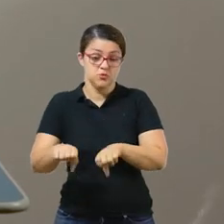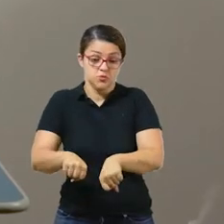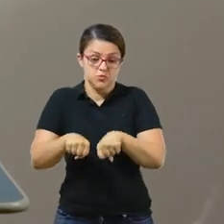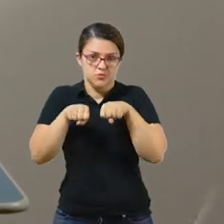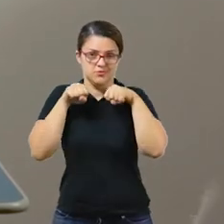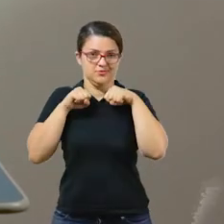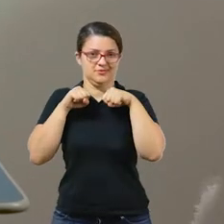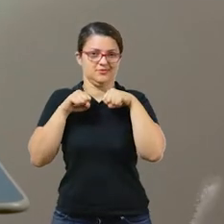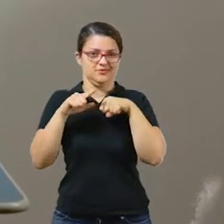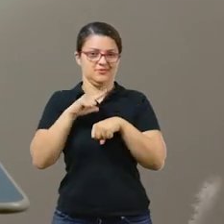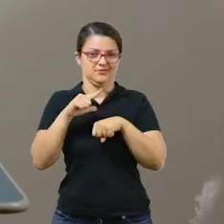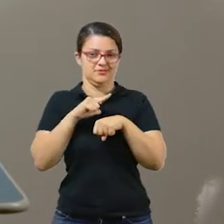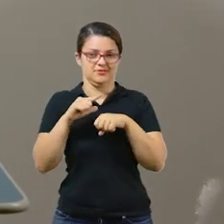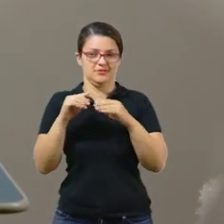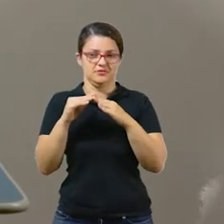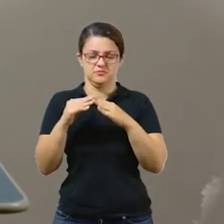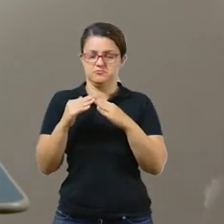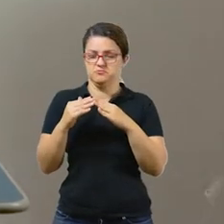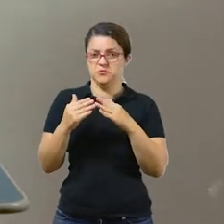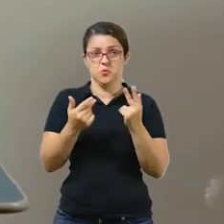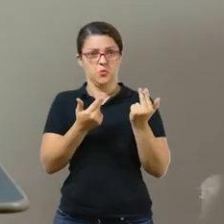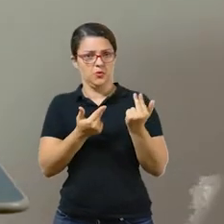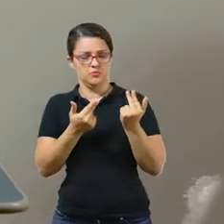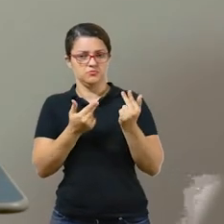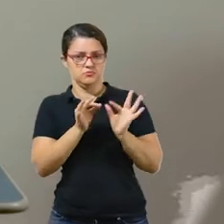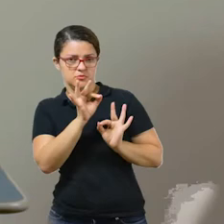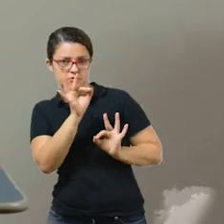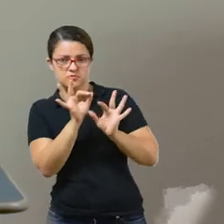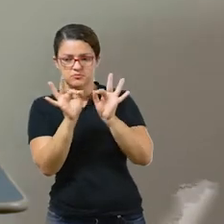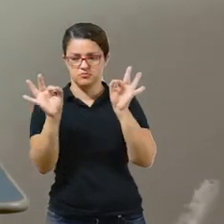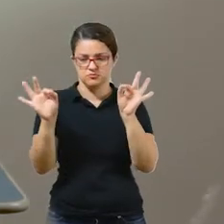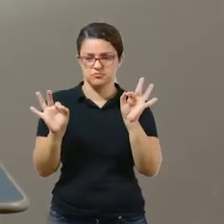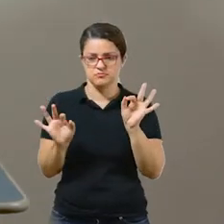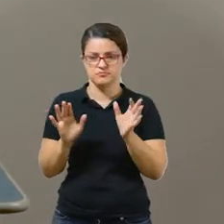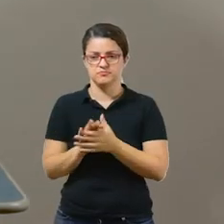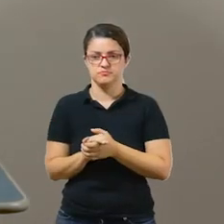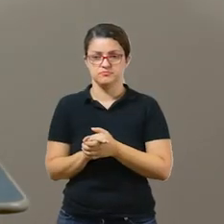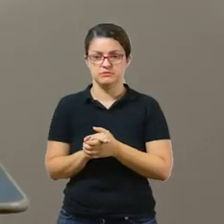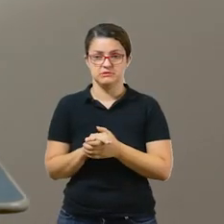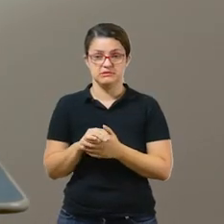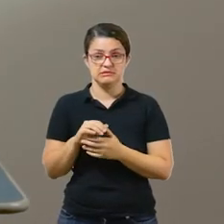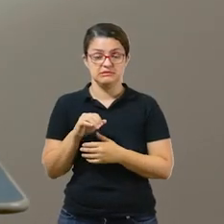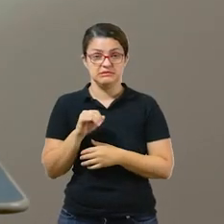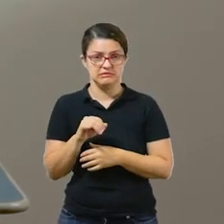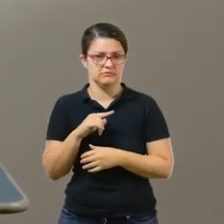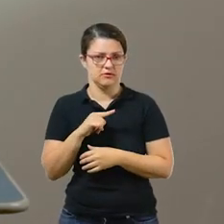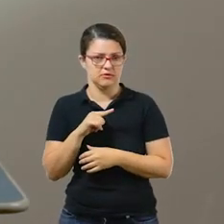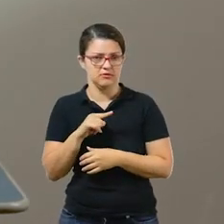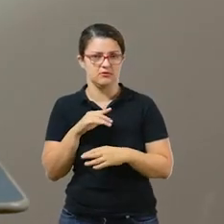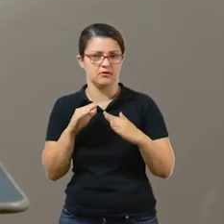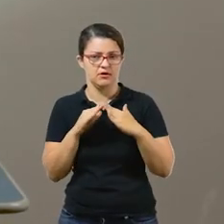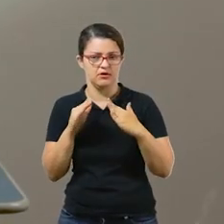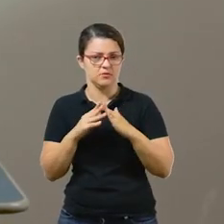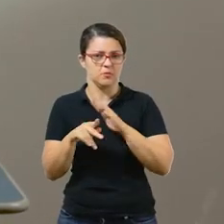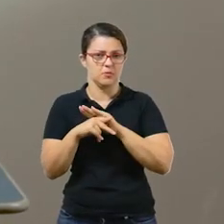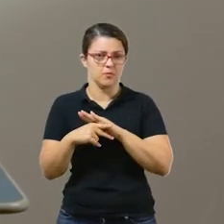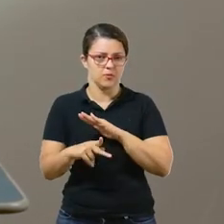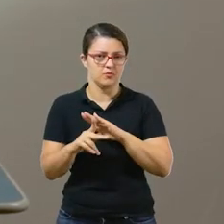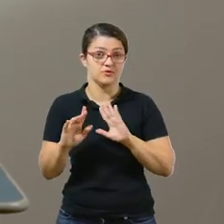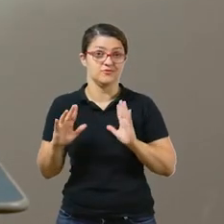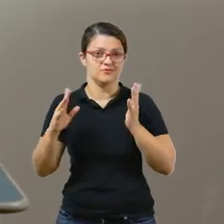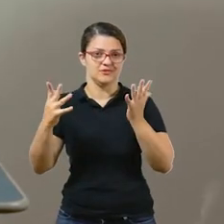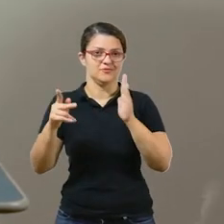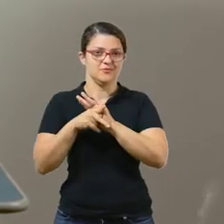tiver. Tudo bem? Bem simples. Outra coisa que também sugiro para vocês é que, se possível, vocês tenham uma vestimenta típica de